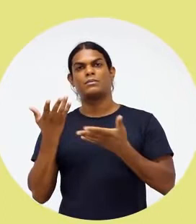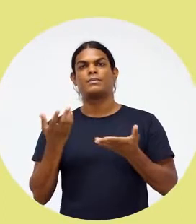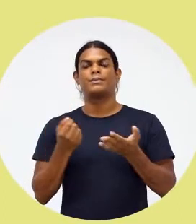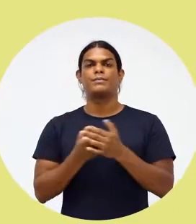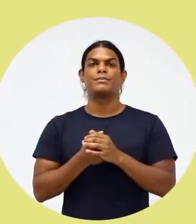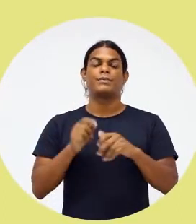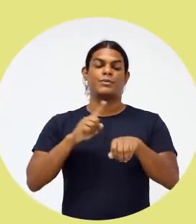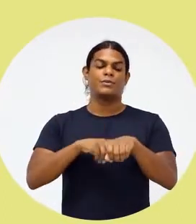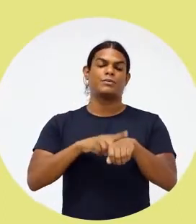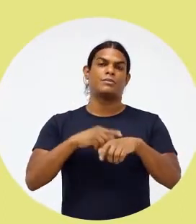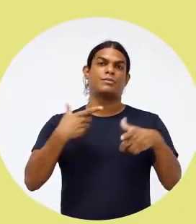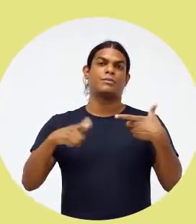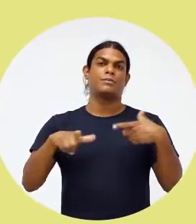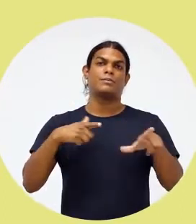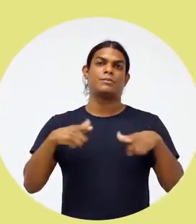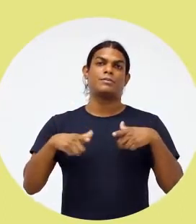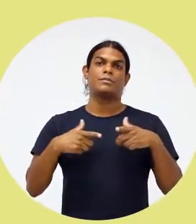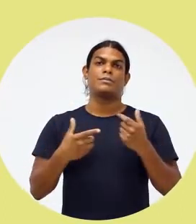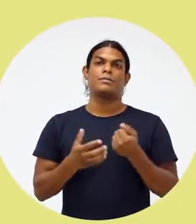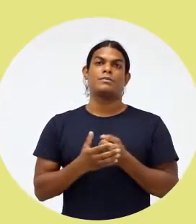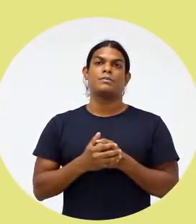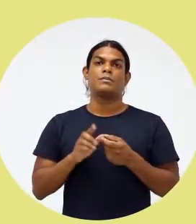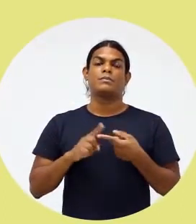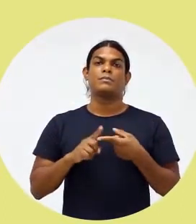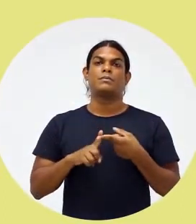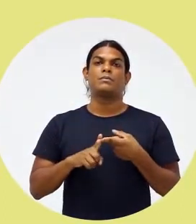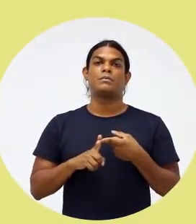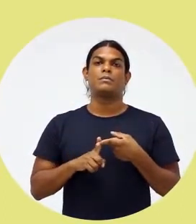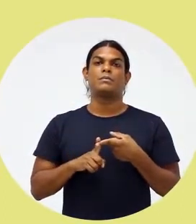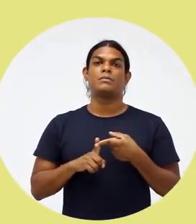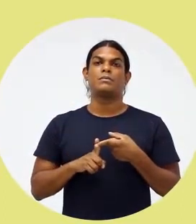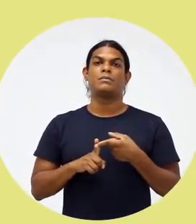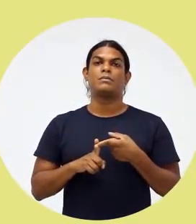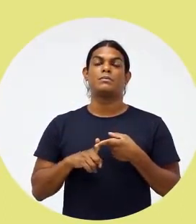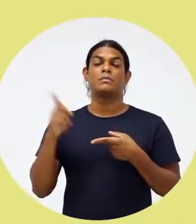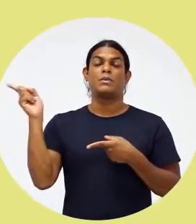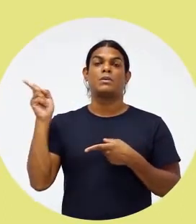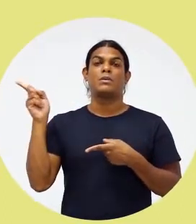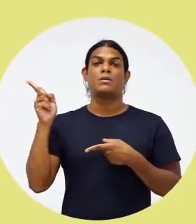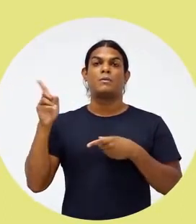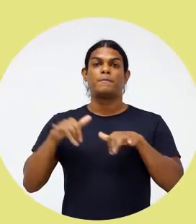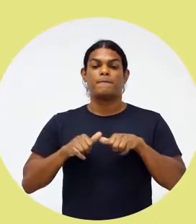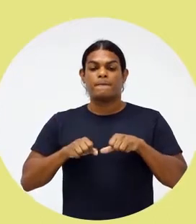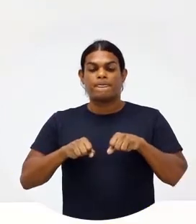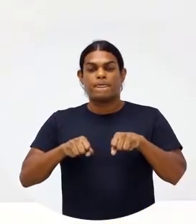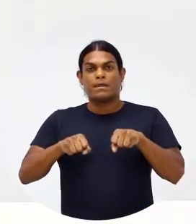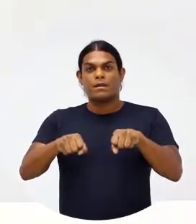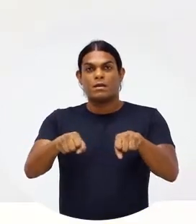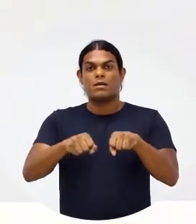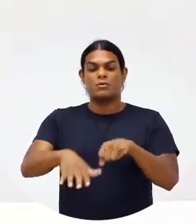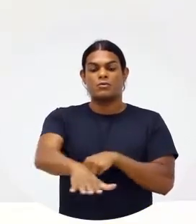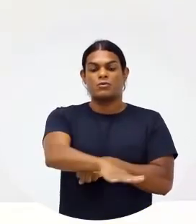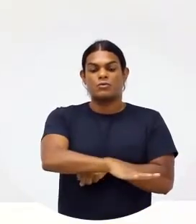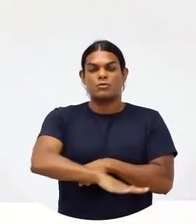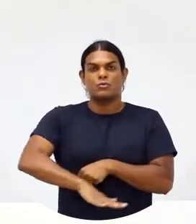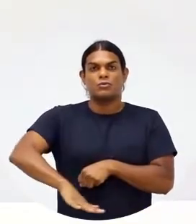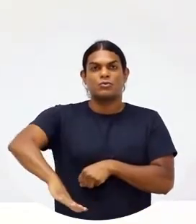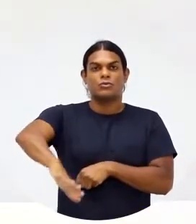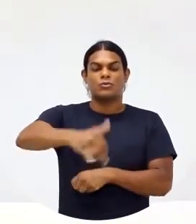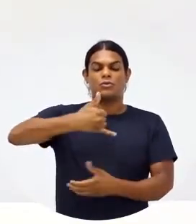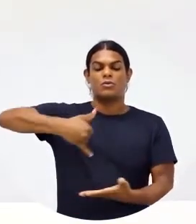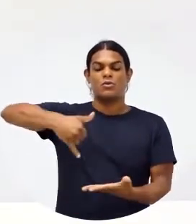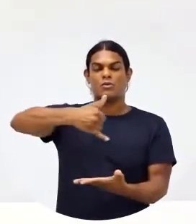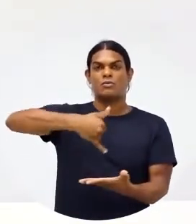trabalho, né, tem esse carrinho que está passando por uma pista que tem óleo, tá certo? Então a primeira coisa vai ser a gente